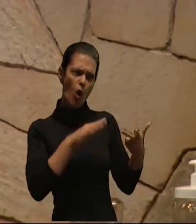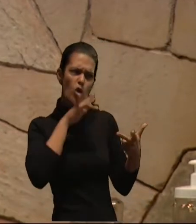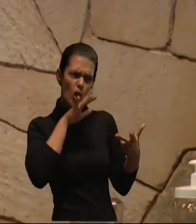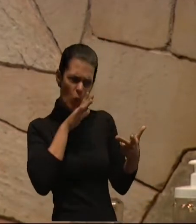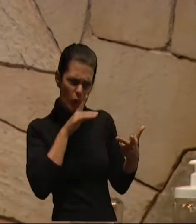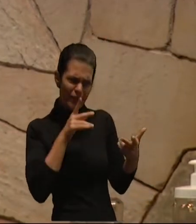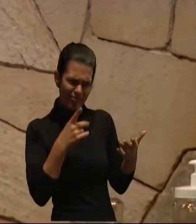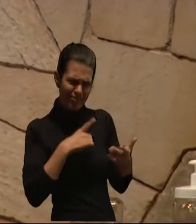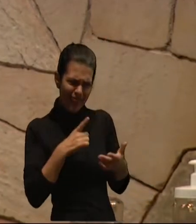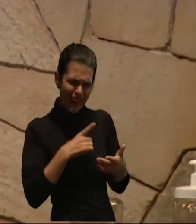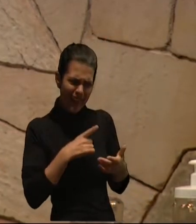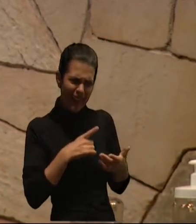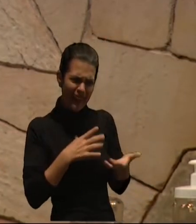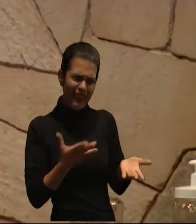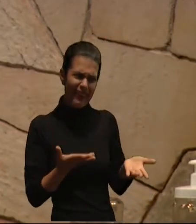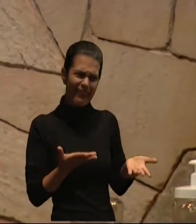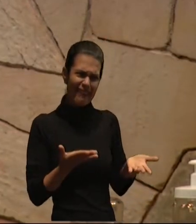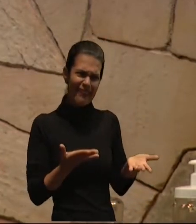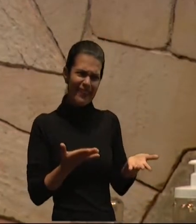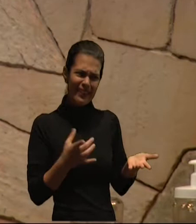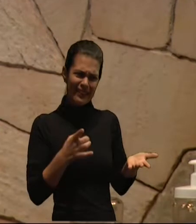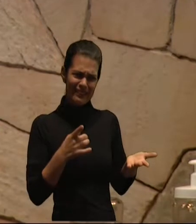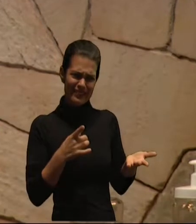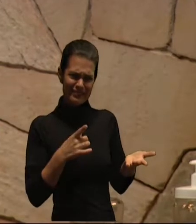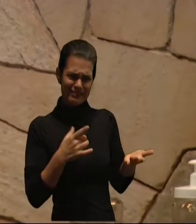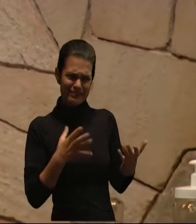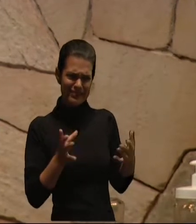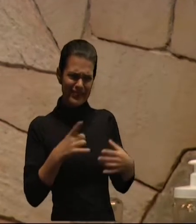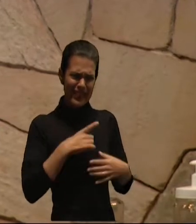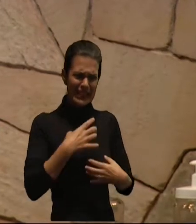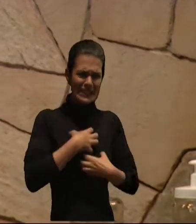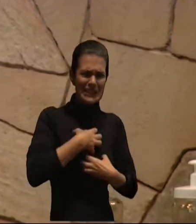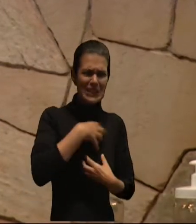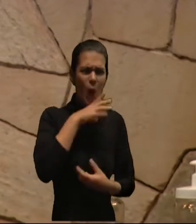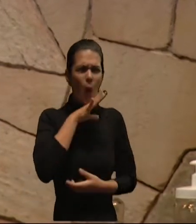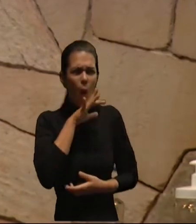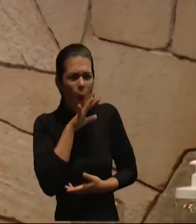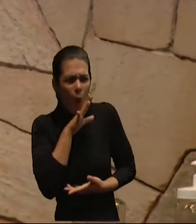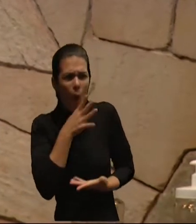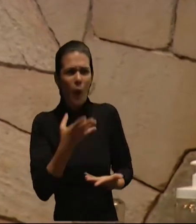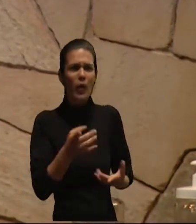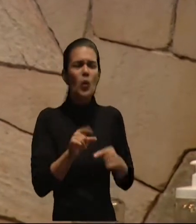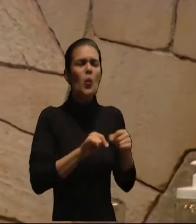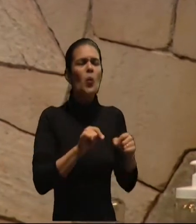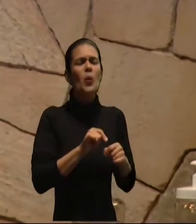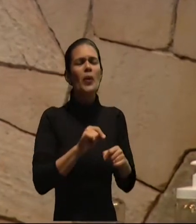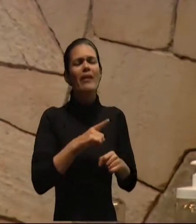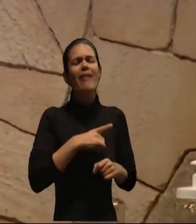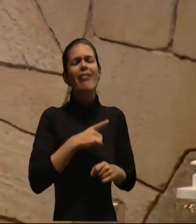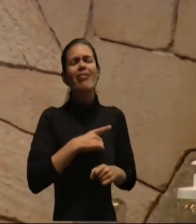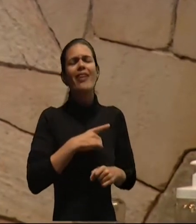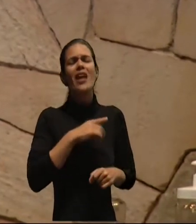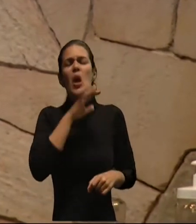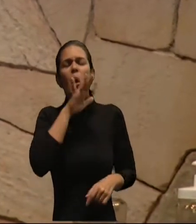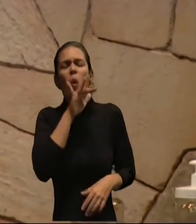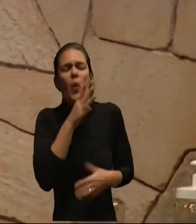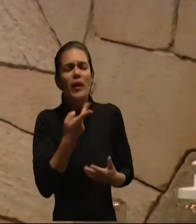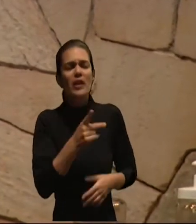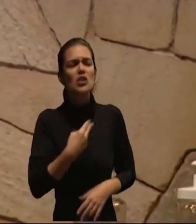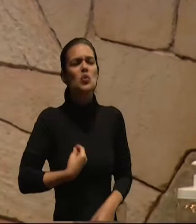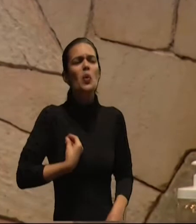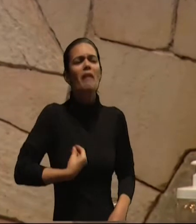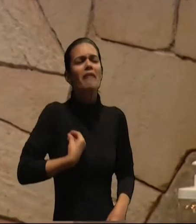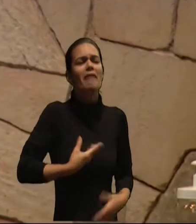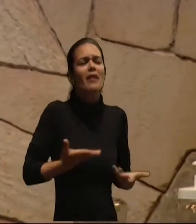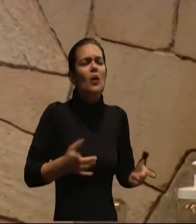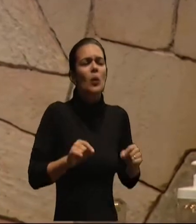para nós, o que de pior talvez esteja acontecendo, ou talvez esteja sendo preciso viver? O que de